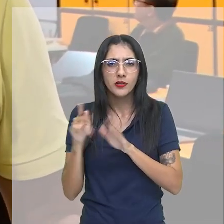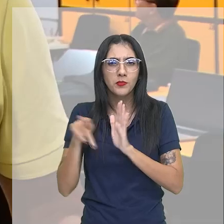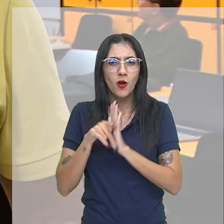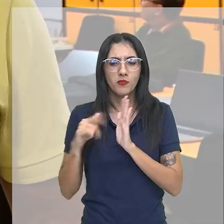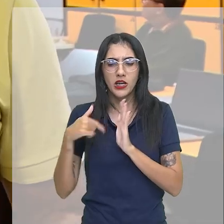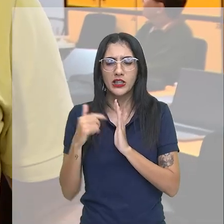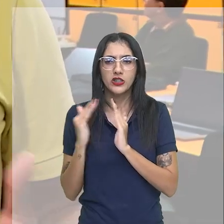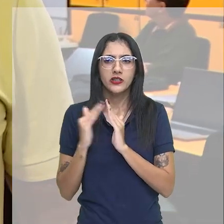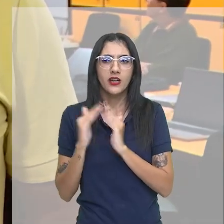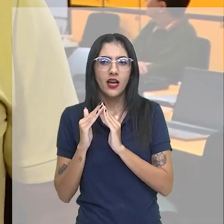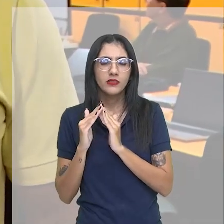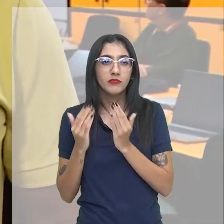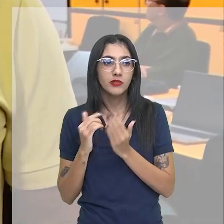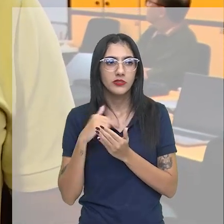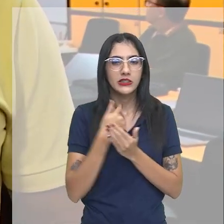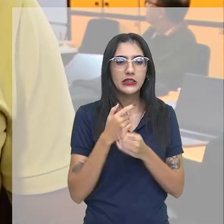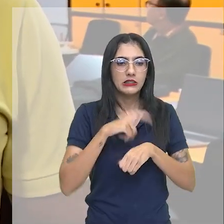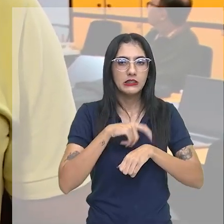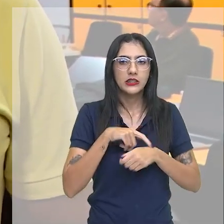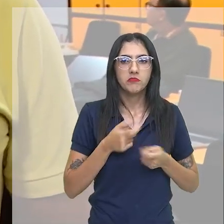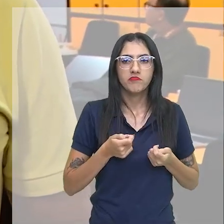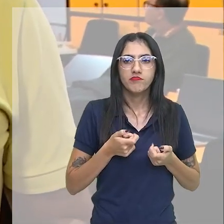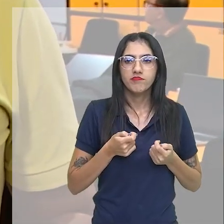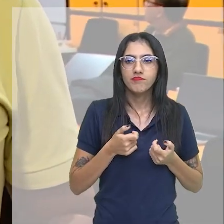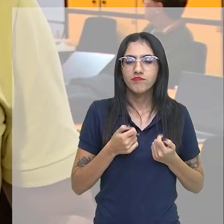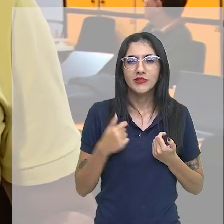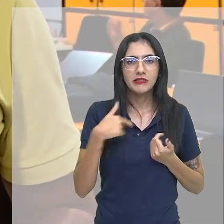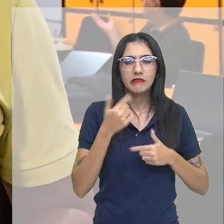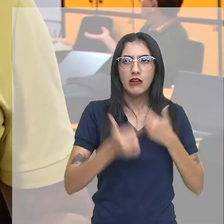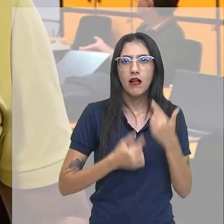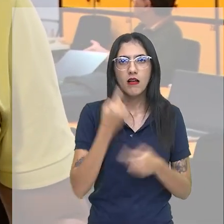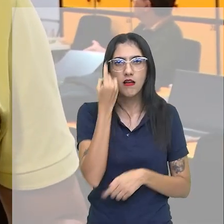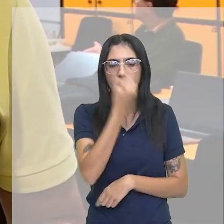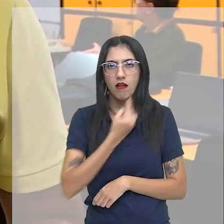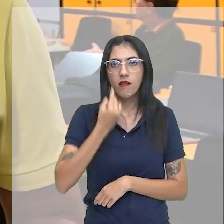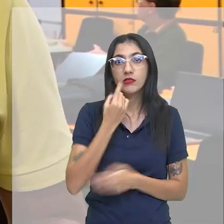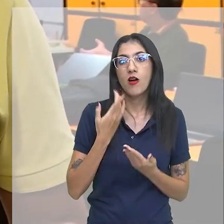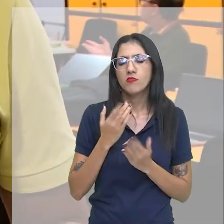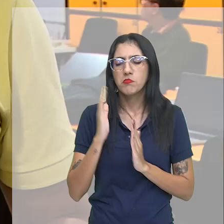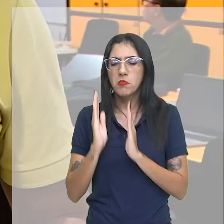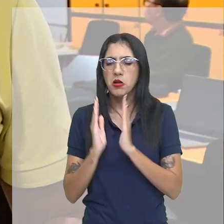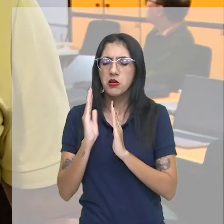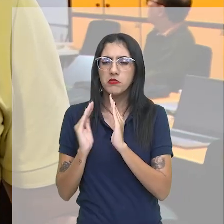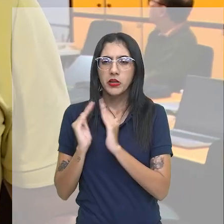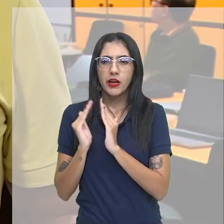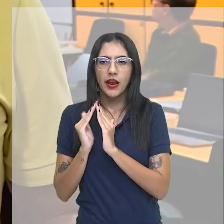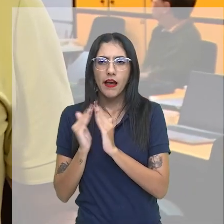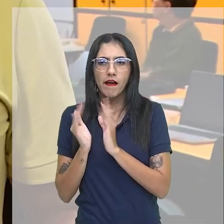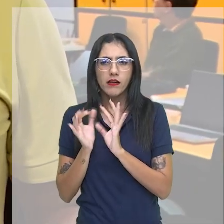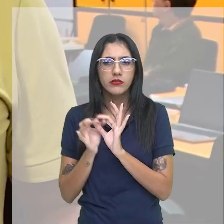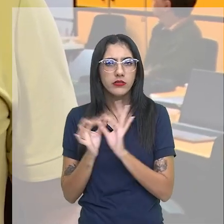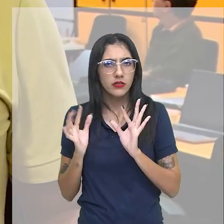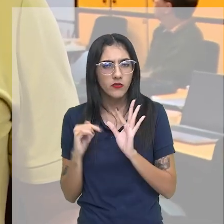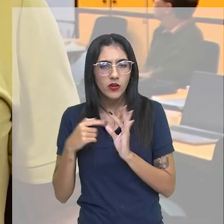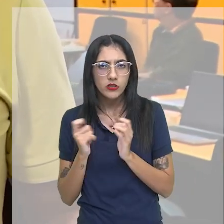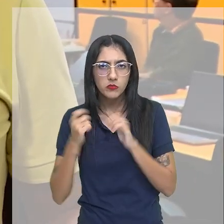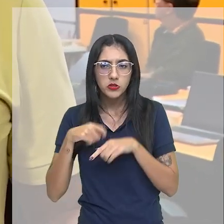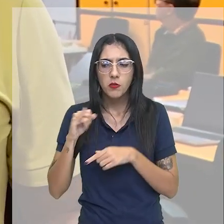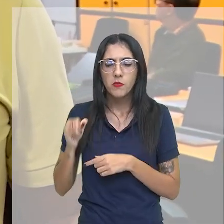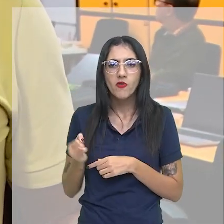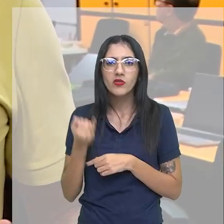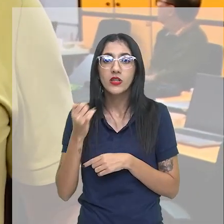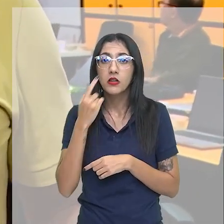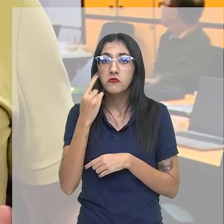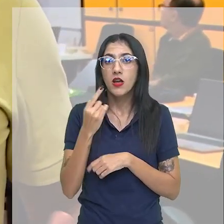pouco tempo, né, temos aí uma atividade de trabalho de muitas horas, então nas horas vagas ali tem